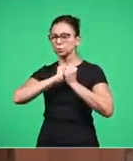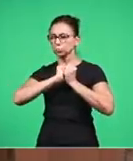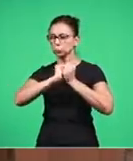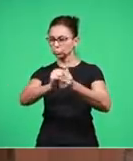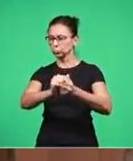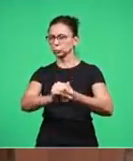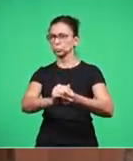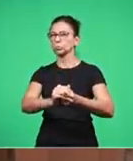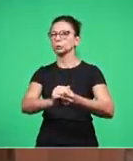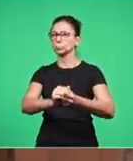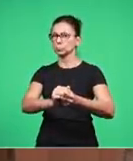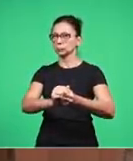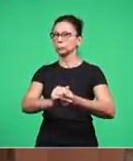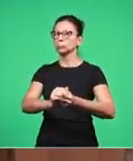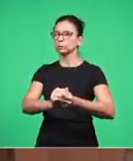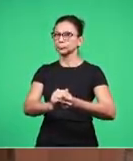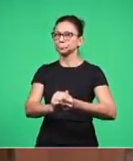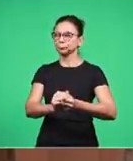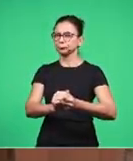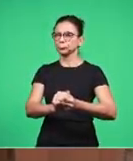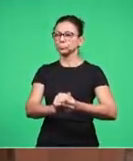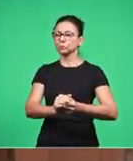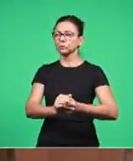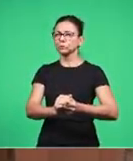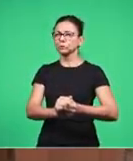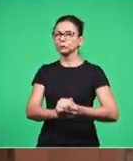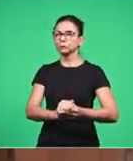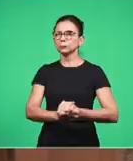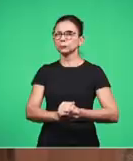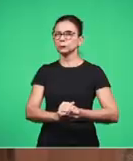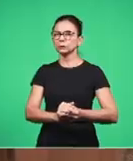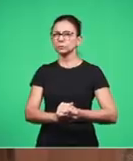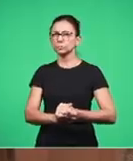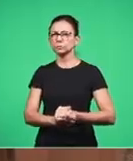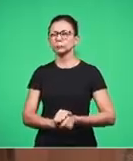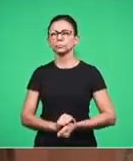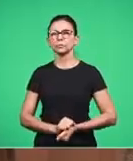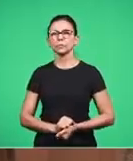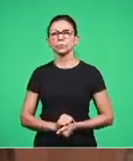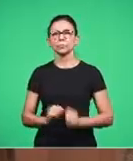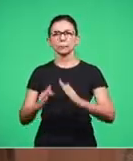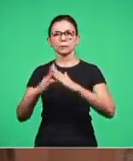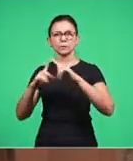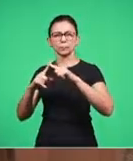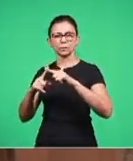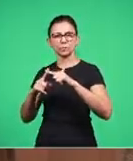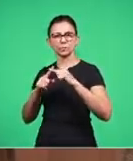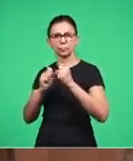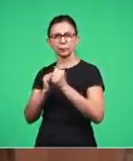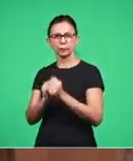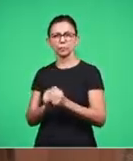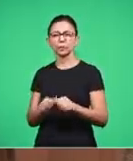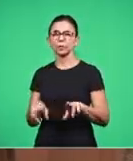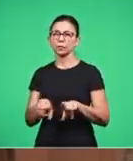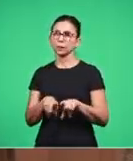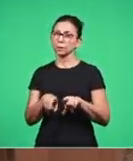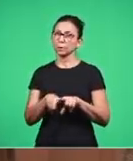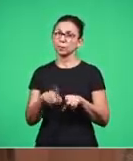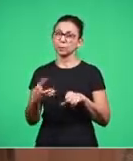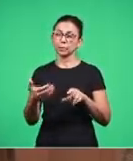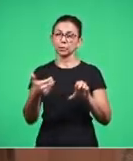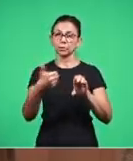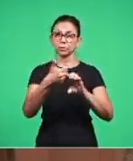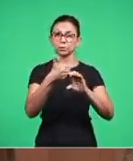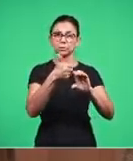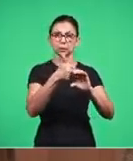nos amparou a humanidade nas horas difíceis é exatamente a igreja. Aliás, o cristianismo cresceu nessas horas mais difíceis da